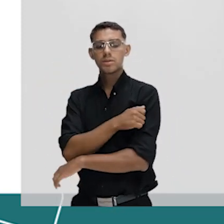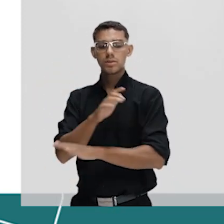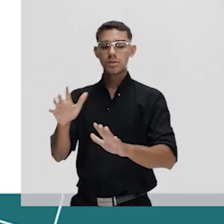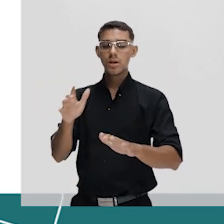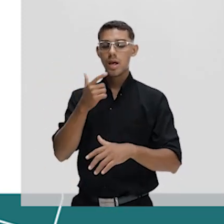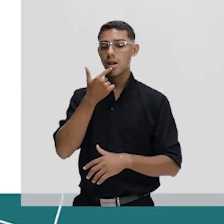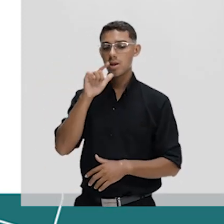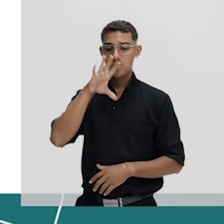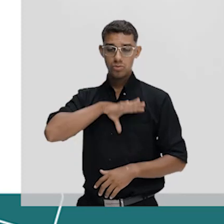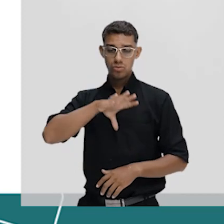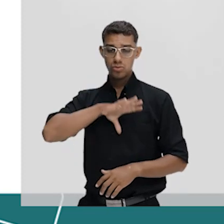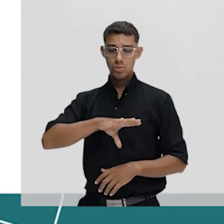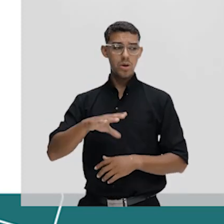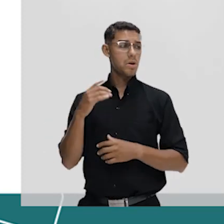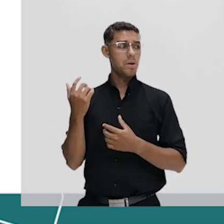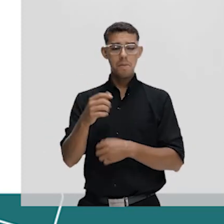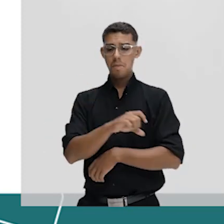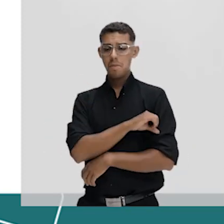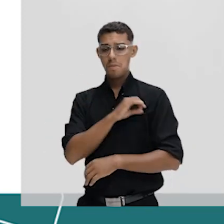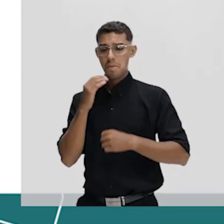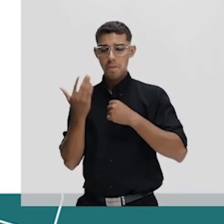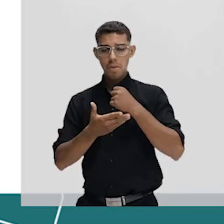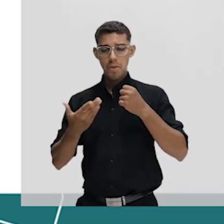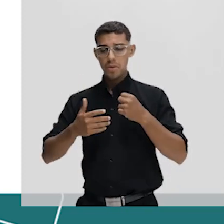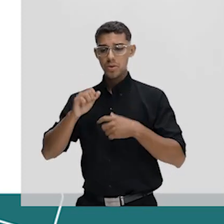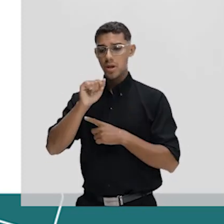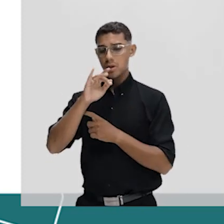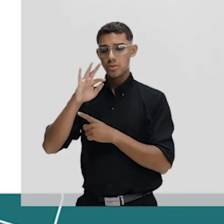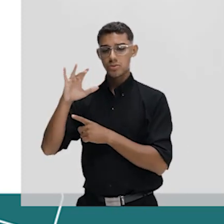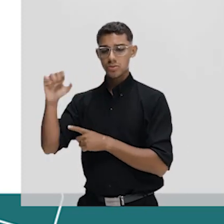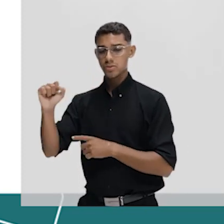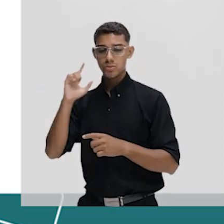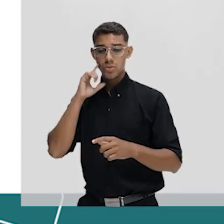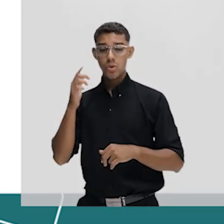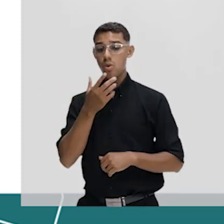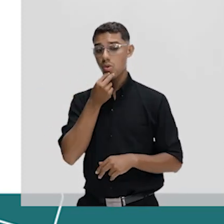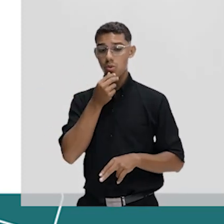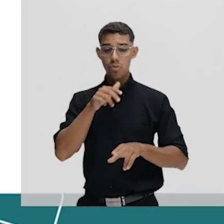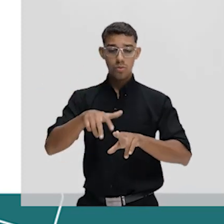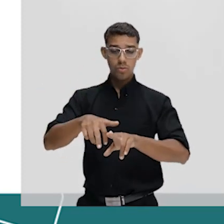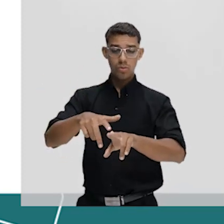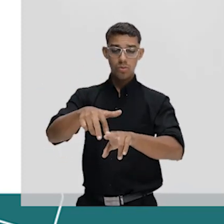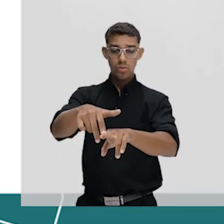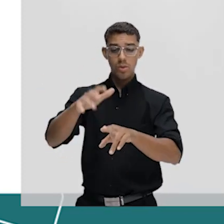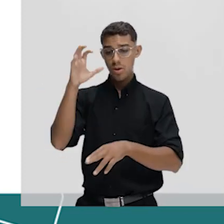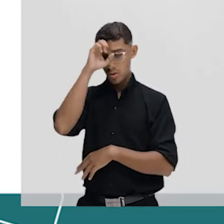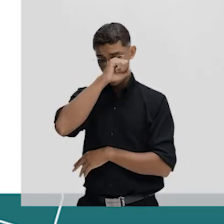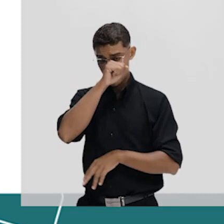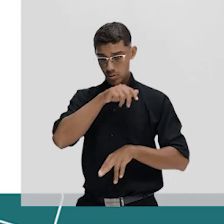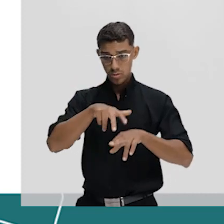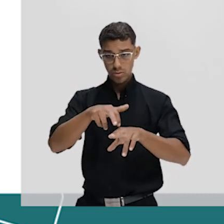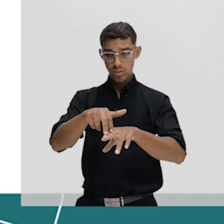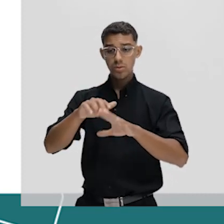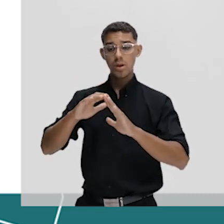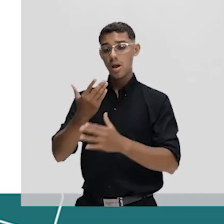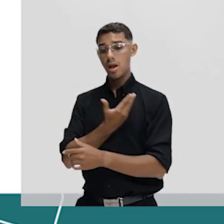alfabetização. O menino aprendeu a andar de skate com umas amigas na escola. Umas escolas são localizadas na rua.